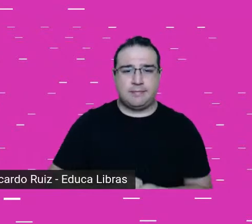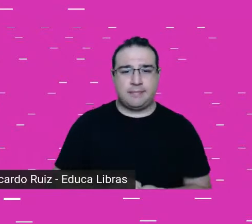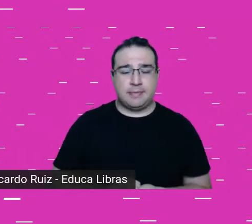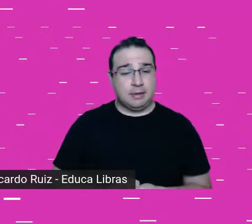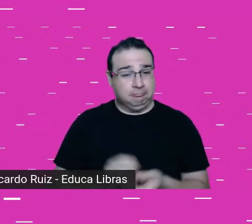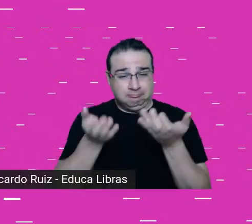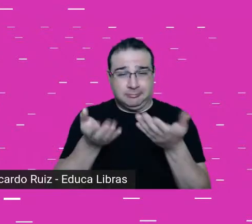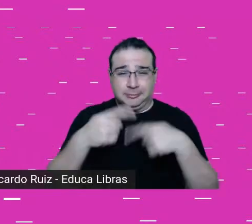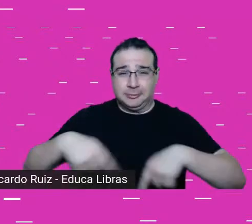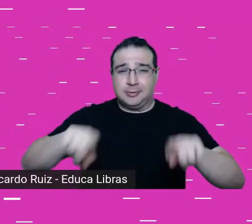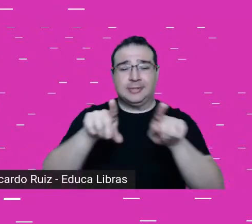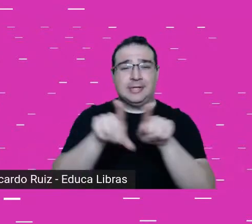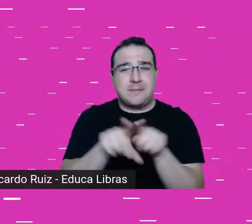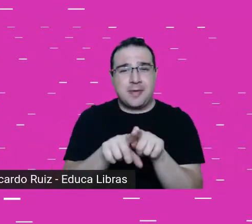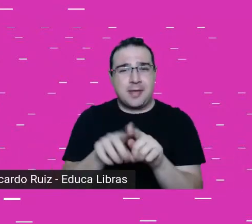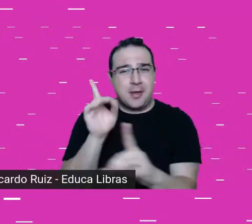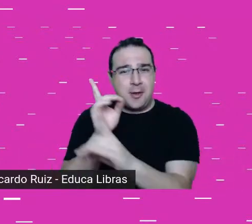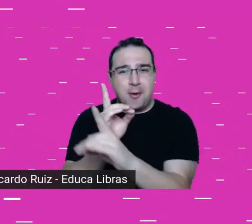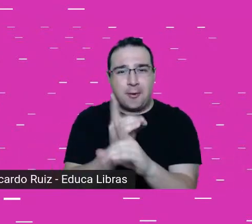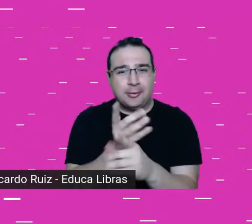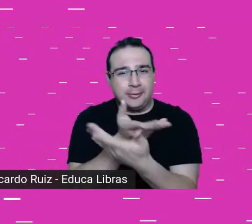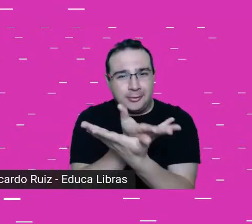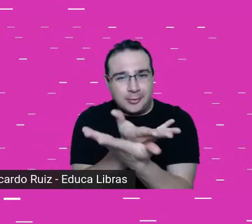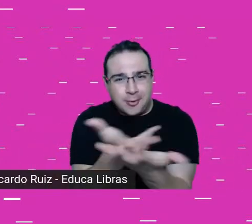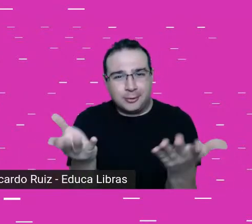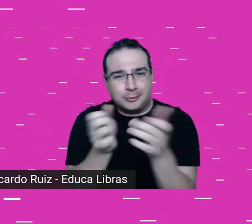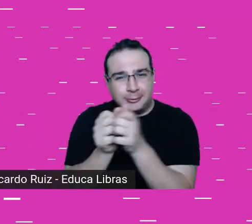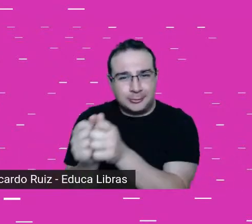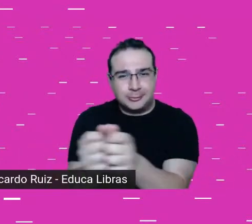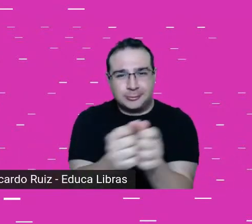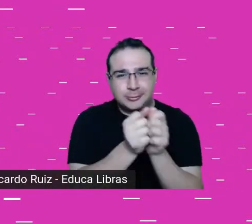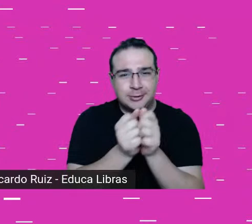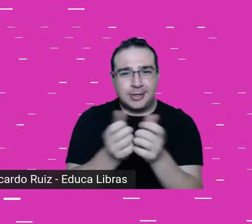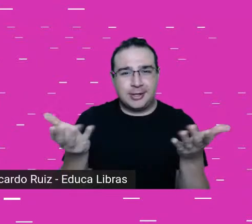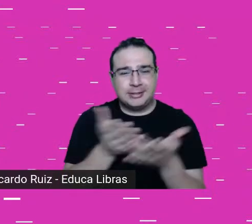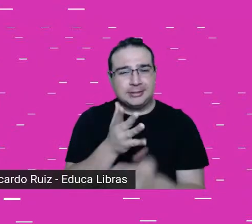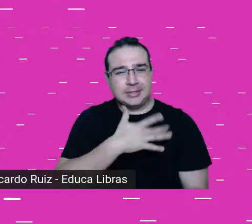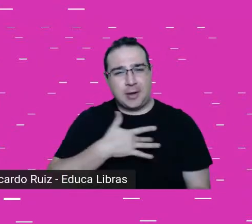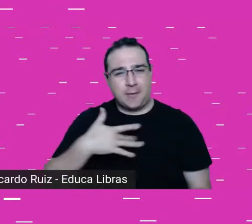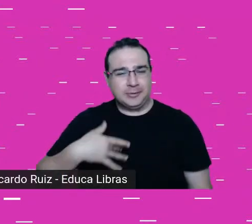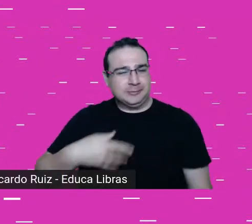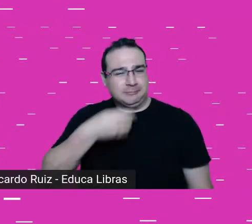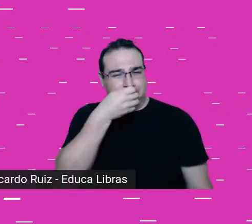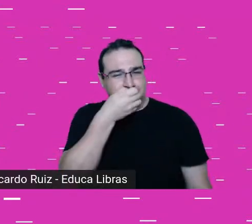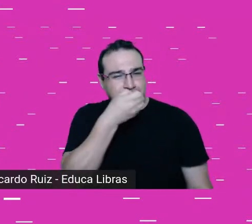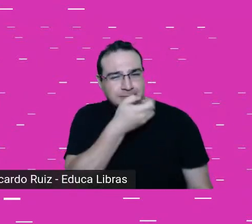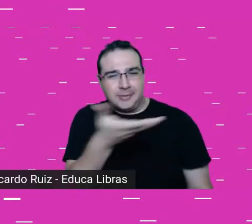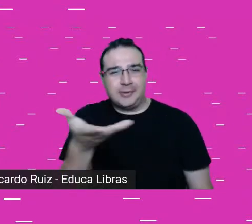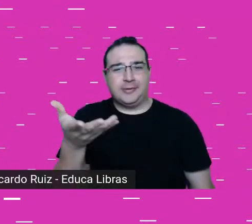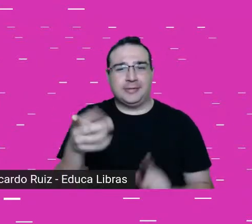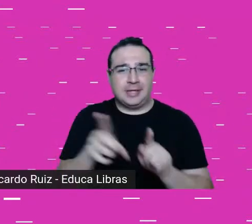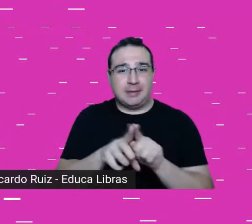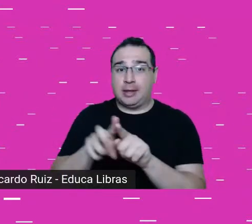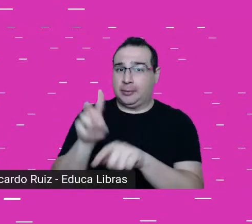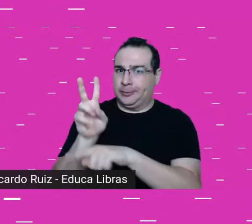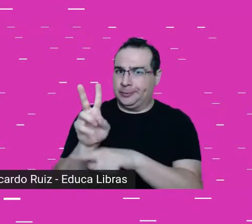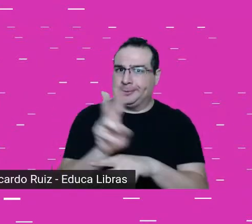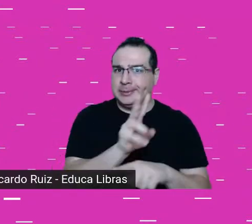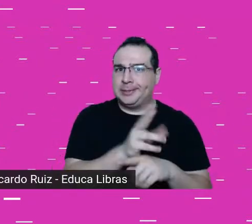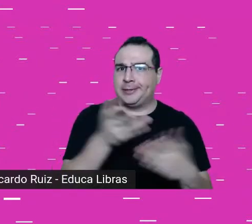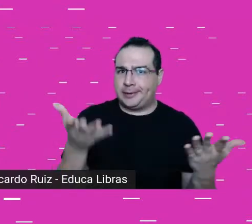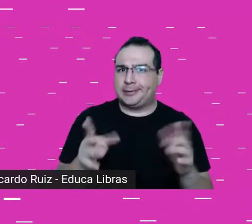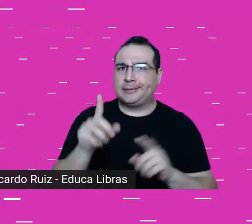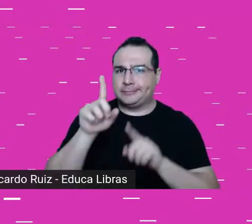Esperamos sinceramente encontrar a todas, todes e todos com muita saúde, se cuidando imensamente